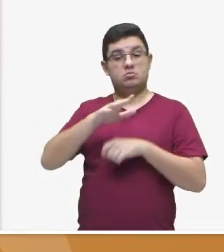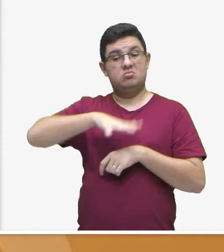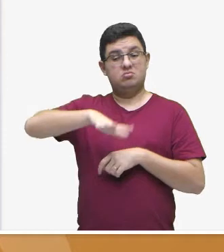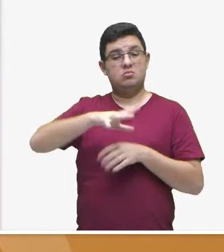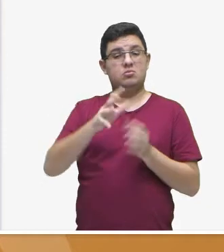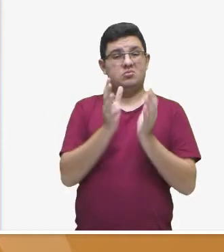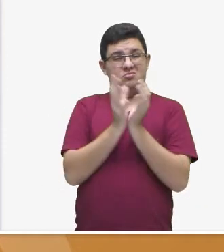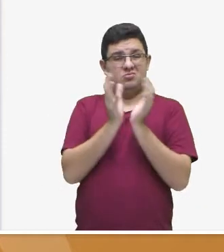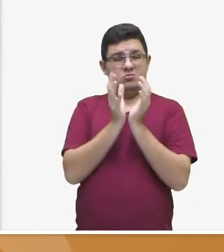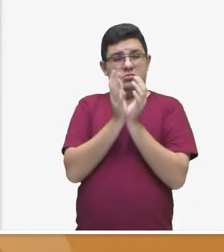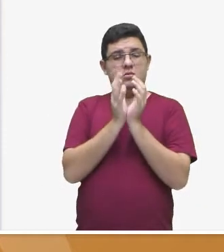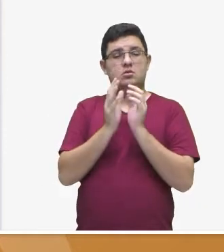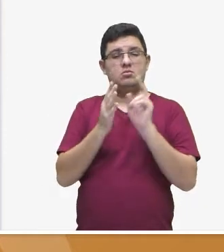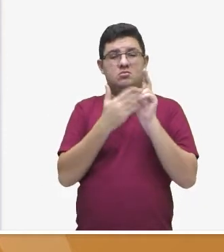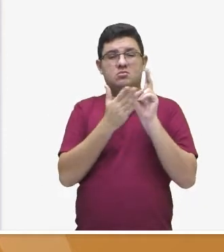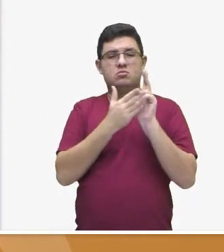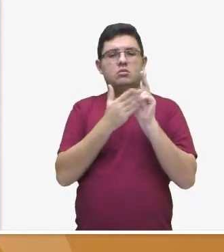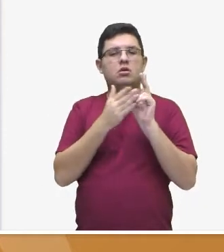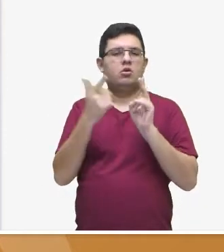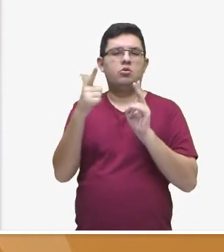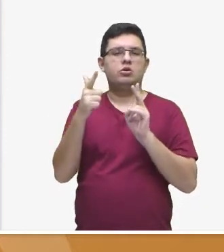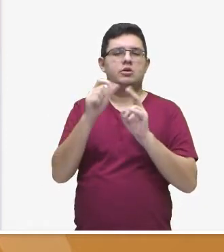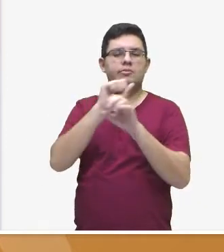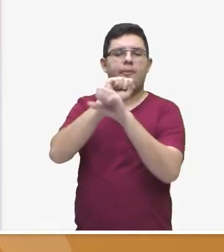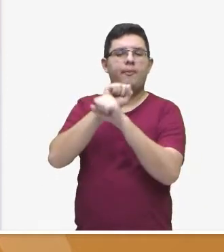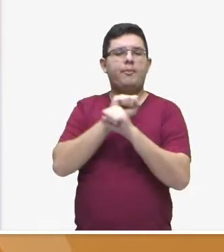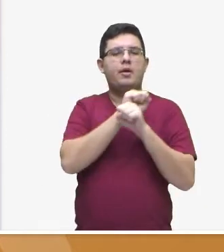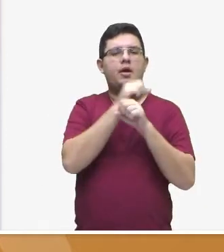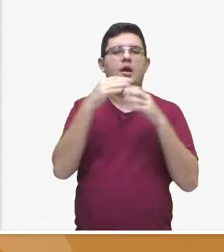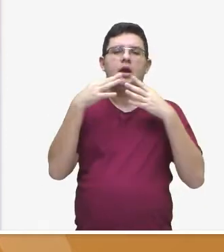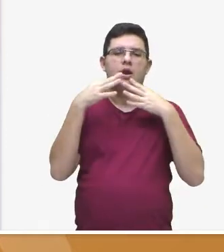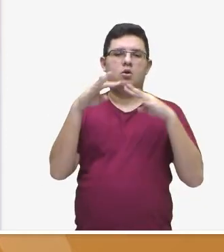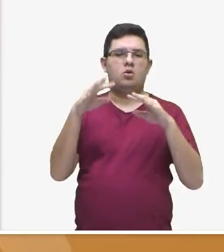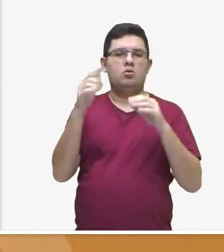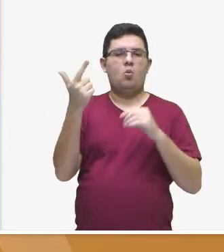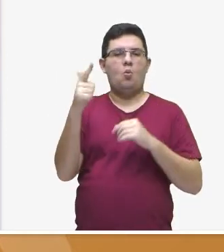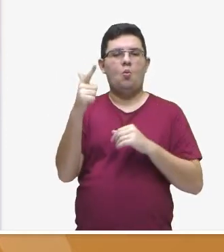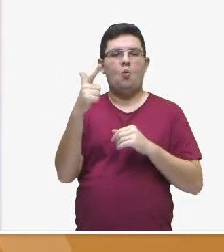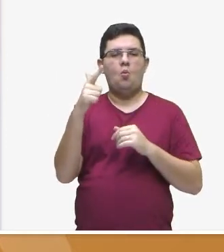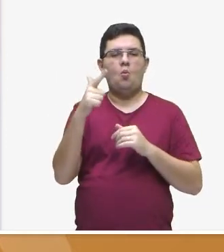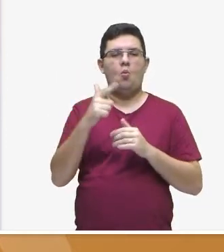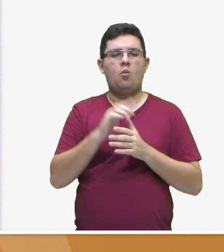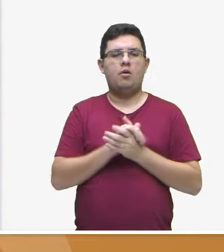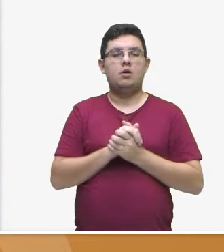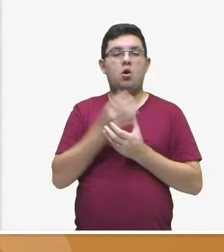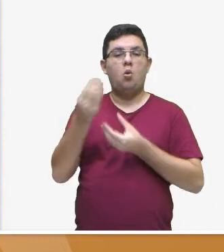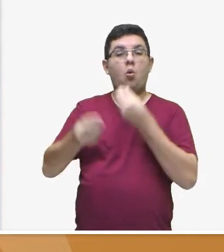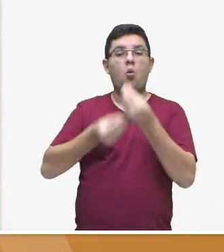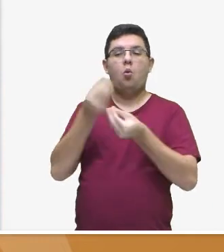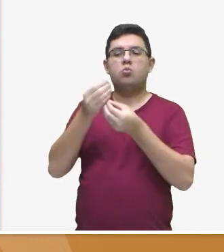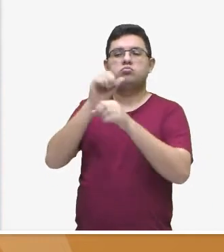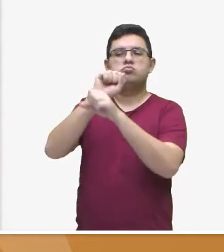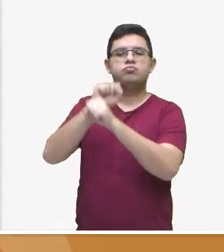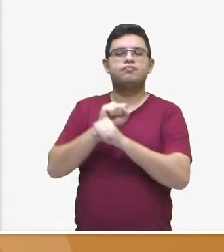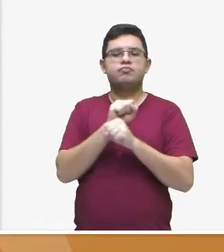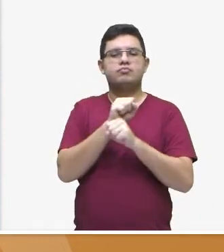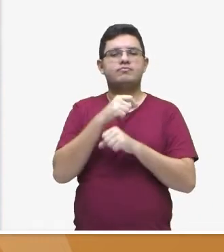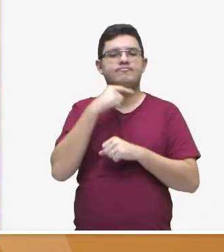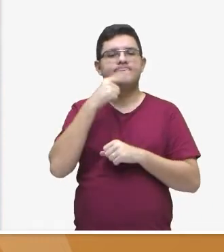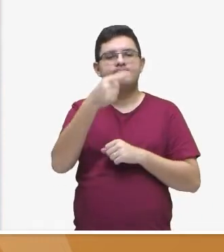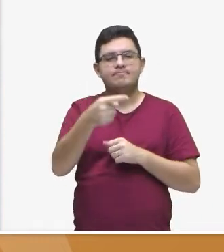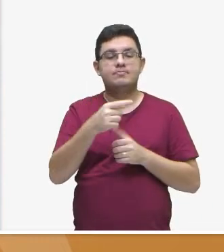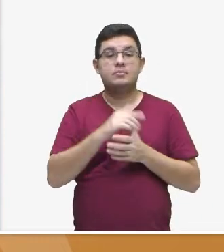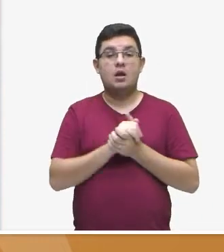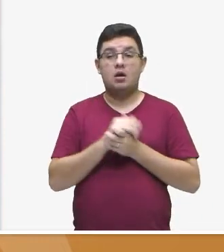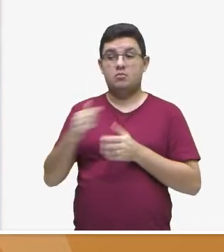né, para poder combater a doença, para estar imune, né, dessas doenças. Então, quando eles